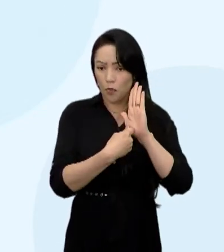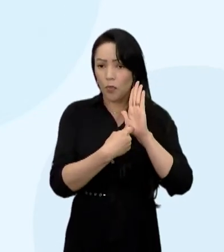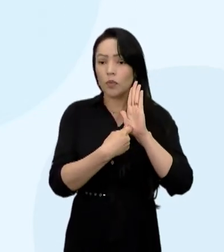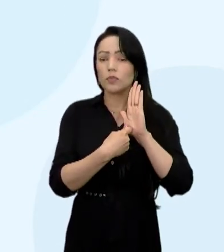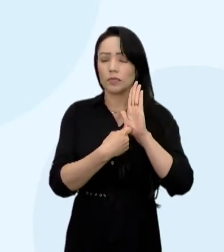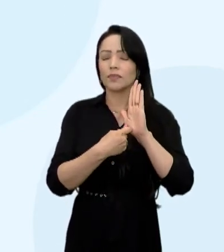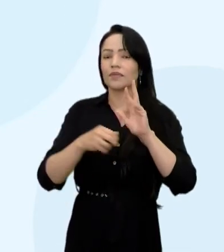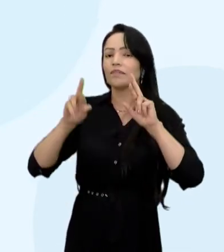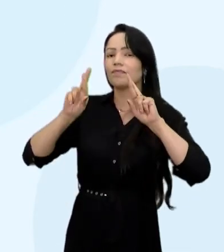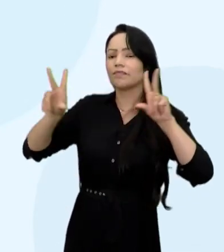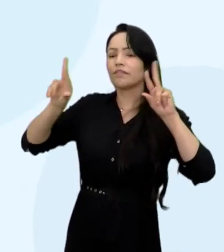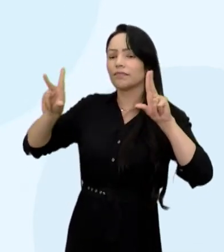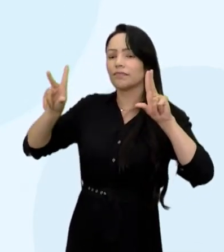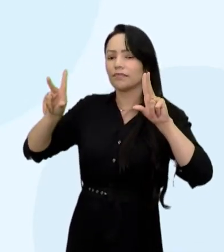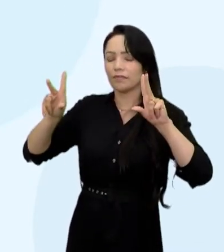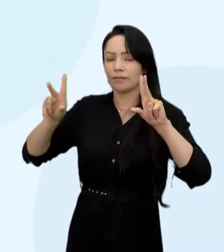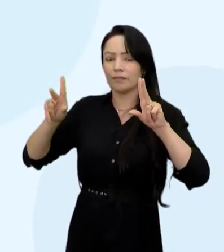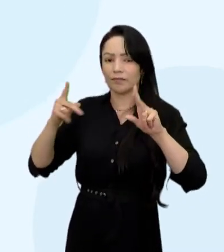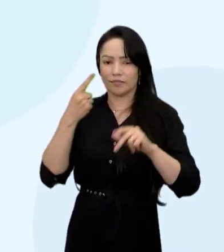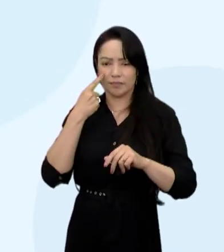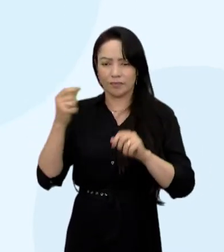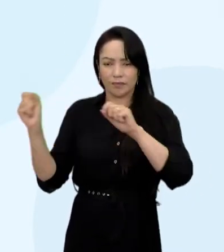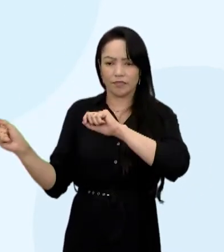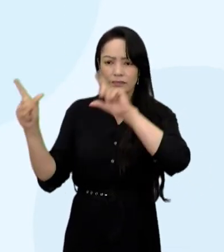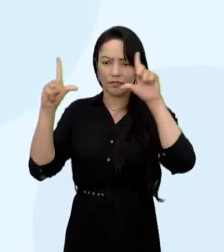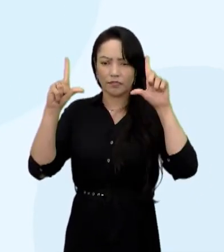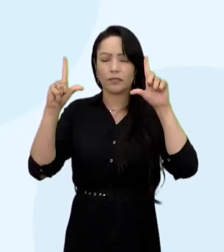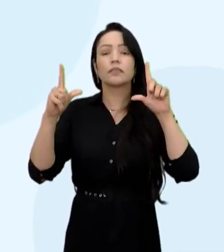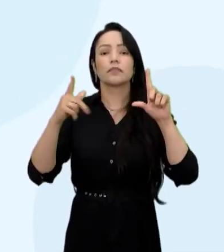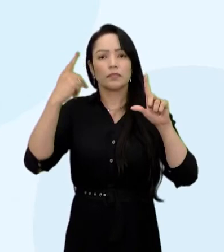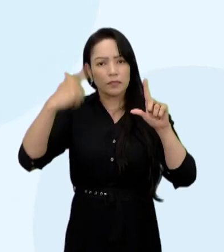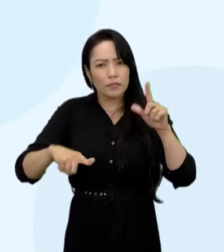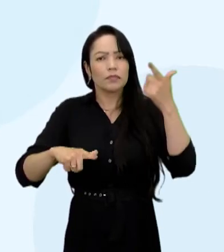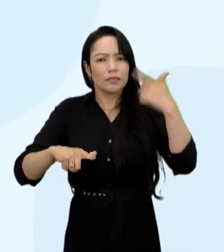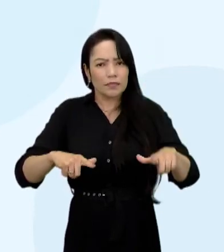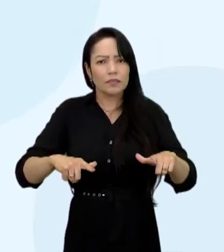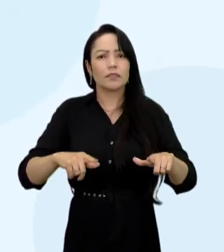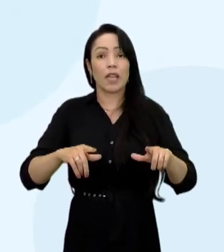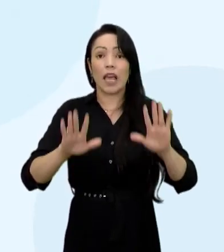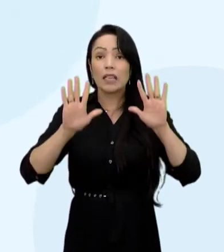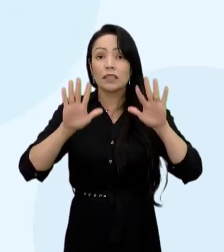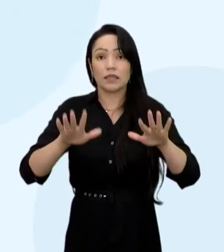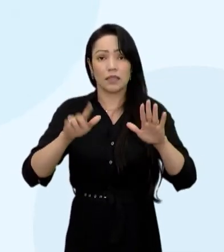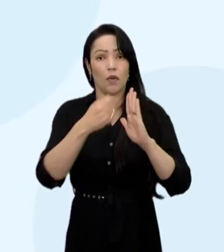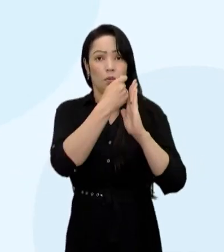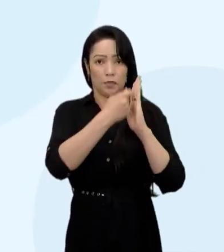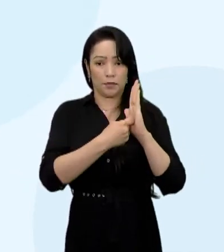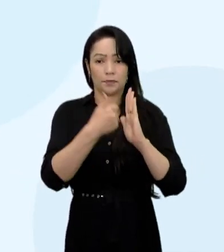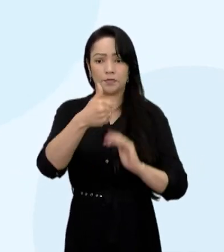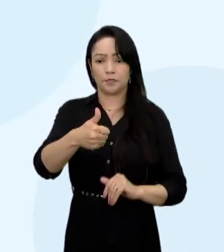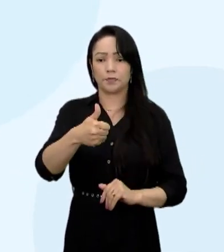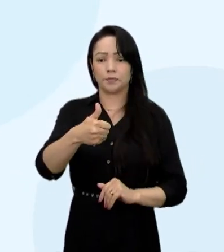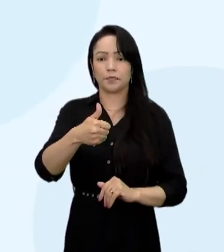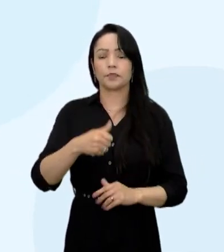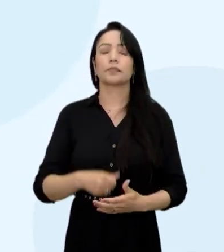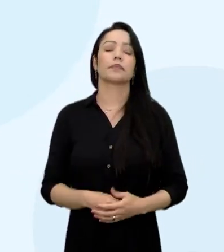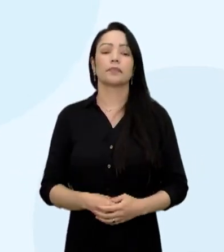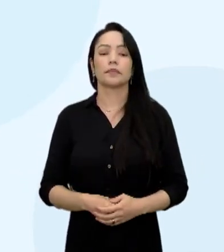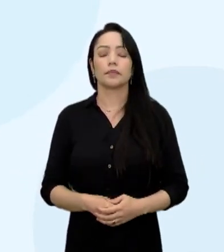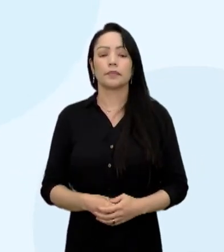sempre reforça, vocês vão observar nos outros slides que tem uma repetição mesmo, que é uma marca dele mesmo, tá? Do professor